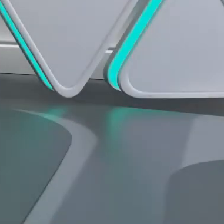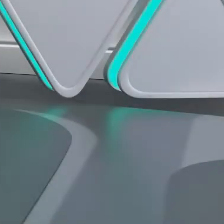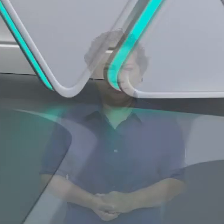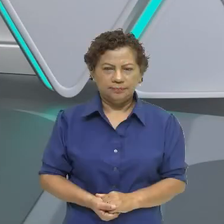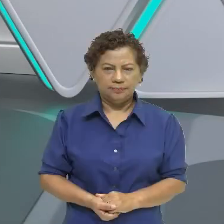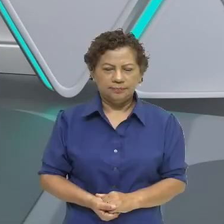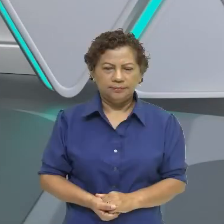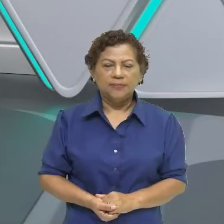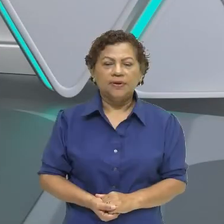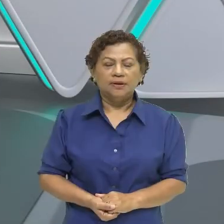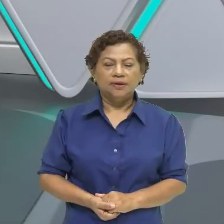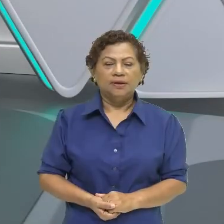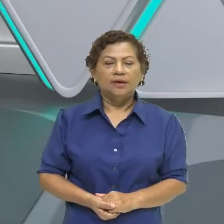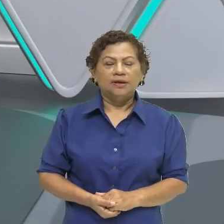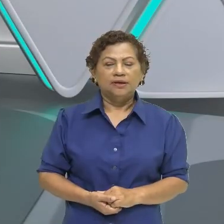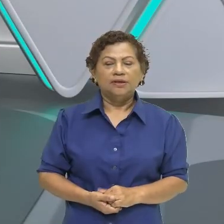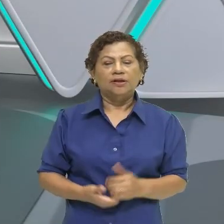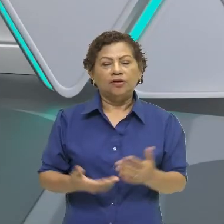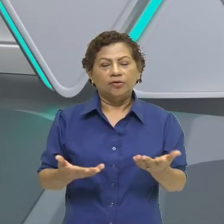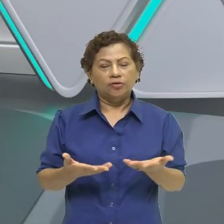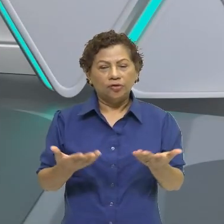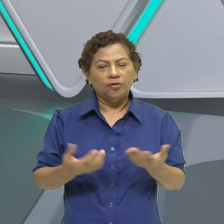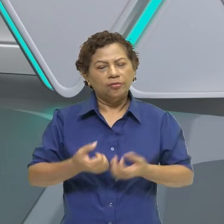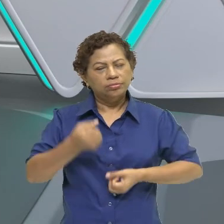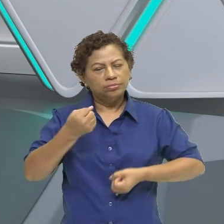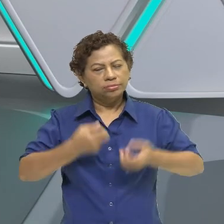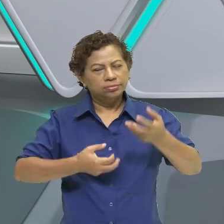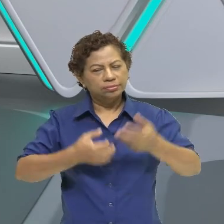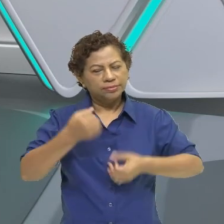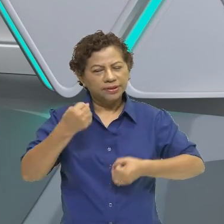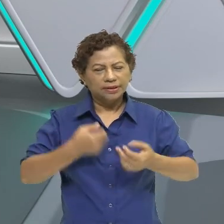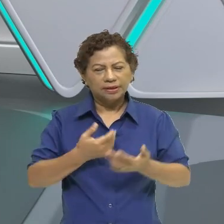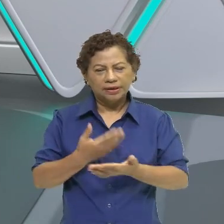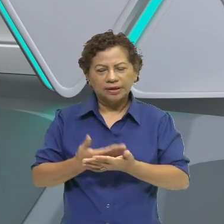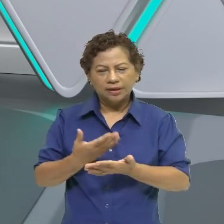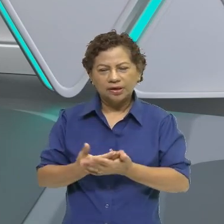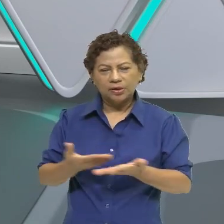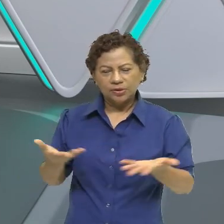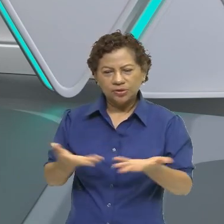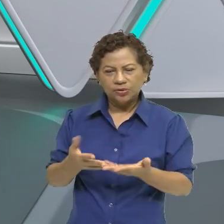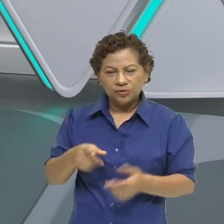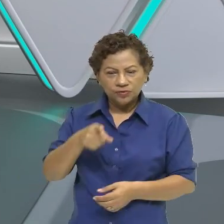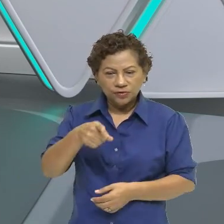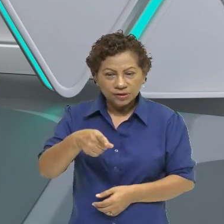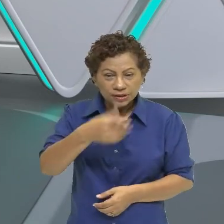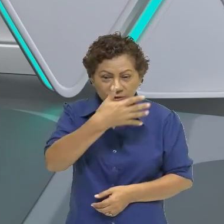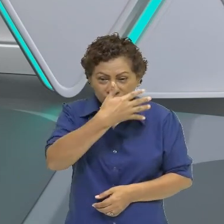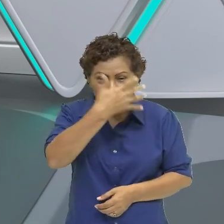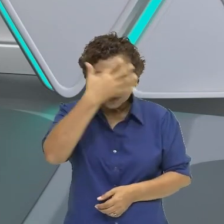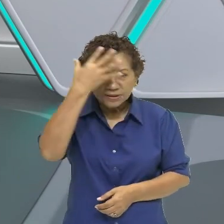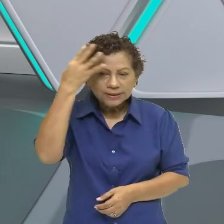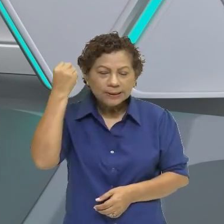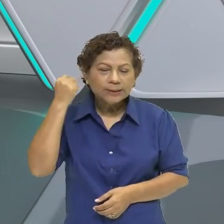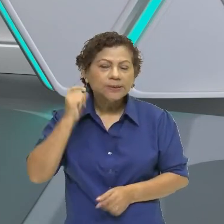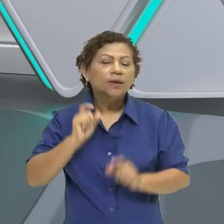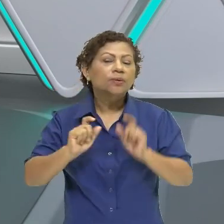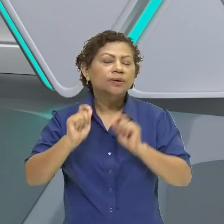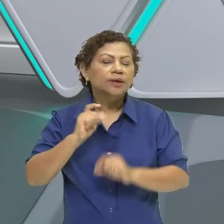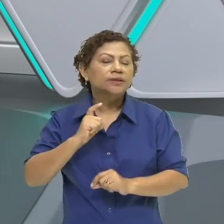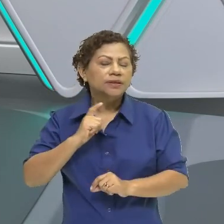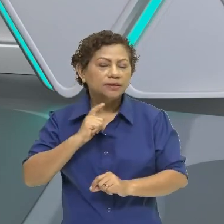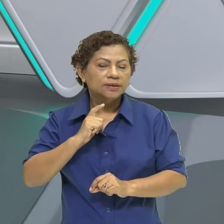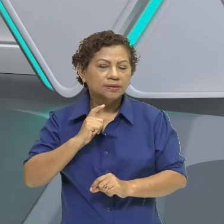Voltamos, né, para o nosso último momento do dia de hoje, não esquecendo que amanhã nós temos o quê?